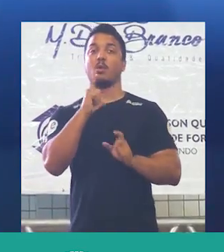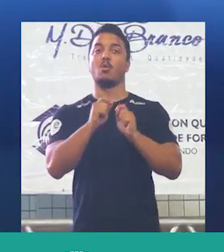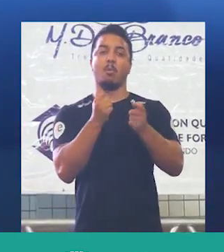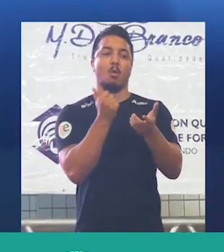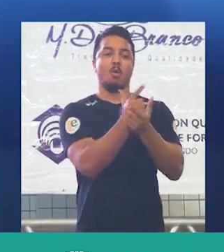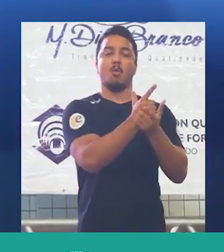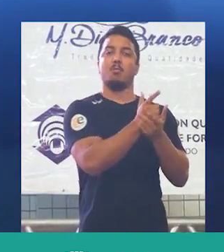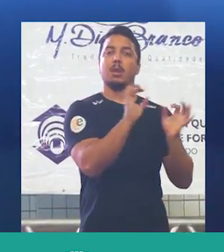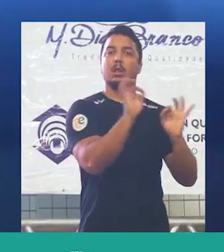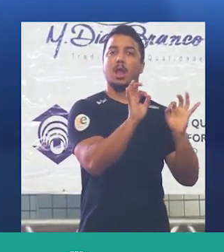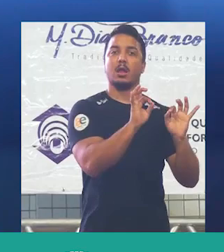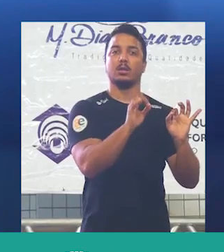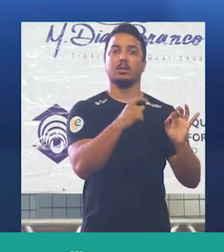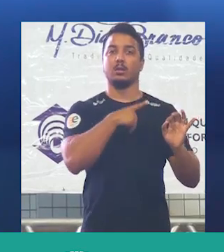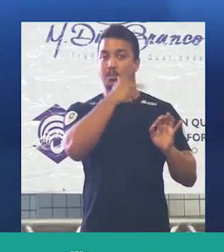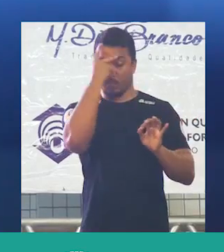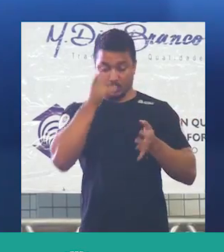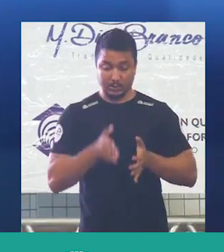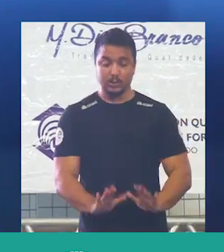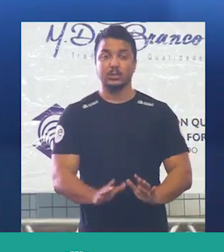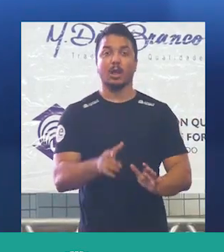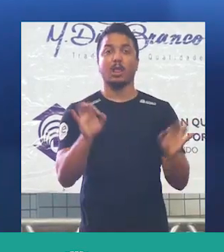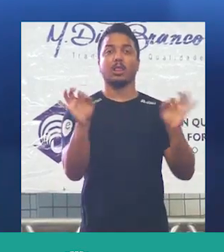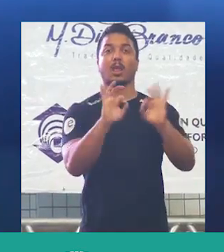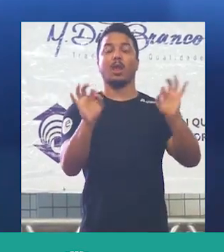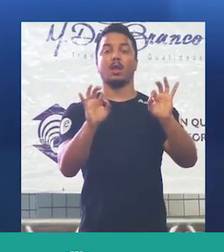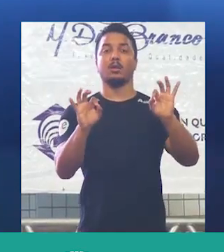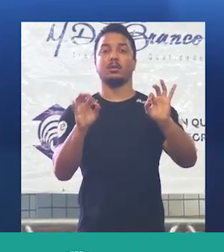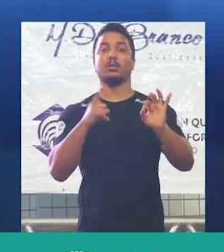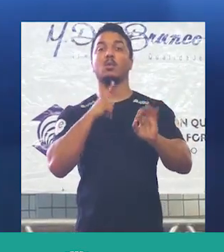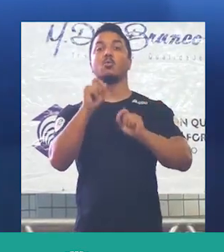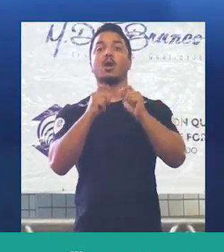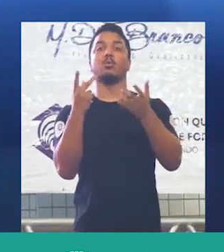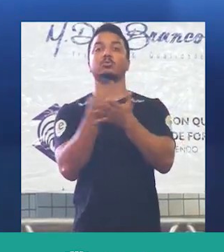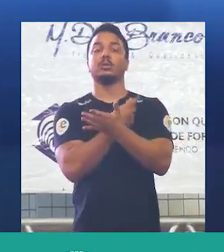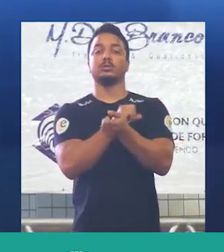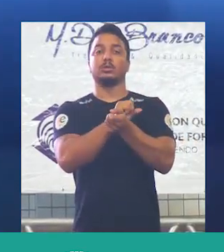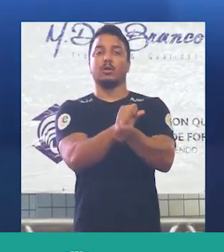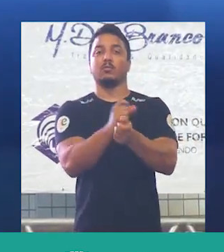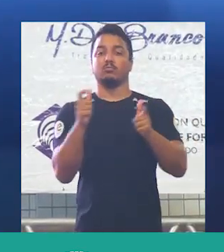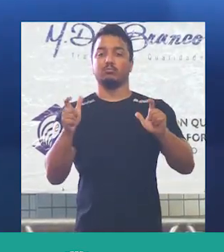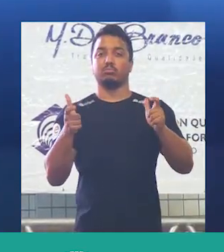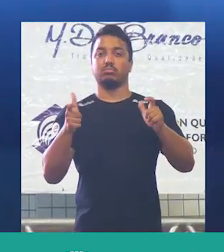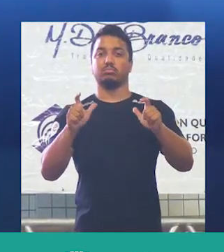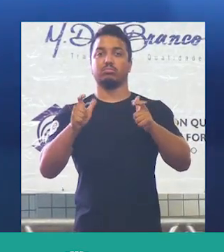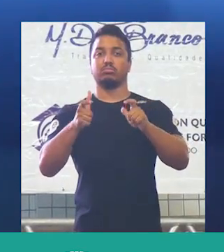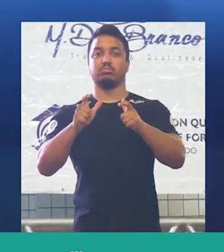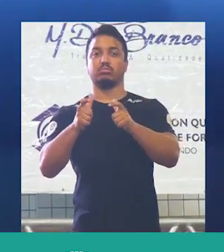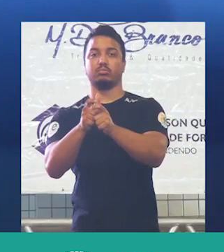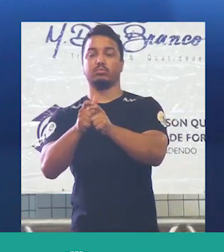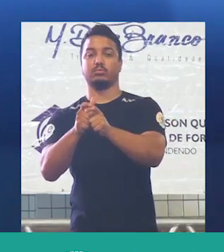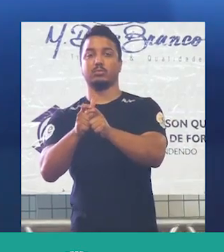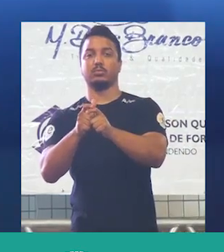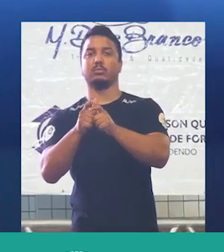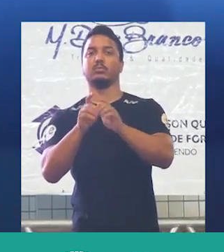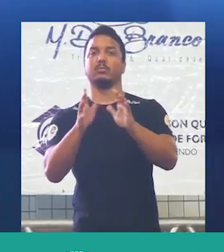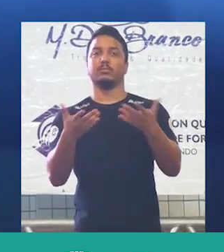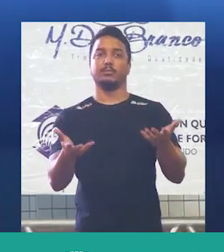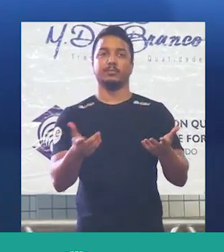escravo, nem ninguém vai nascer mais escravo. A tendência era a escravidão acabar. E aí, em